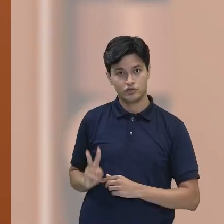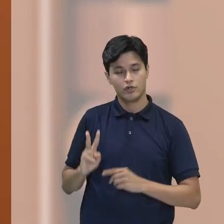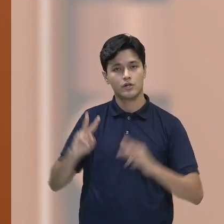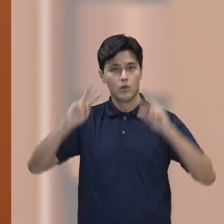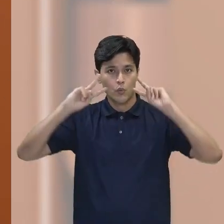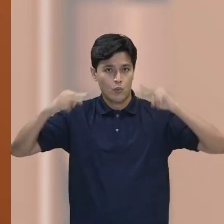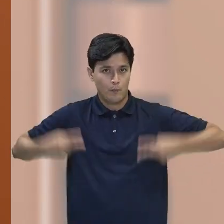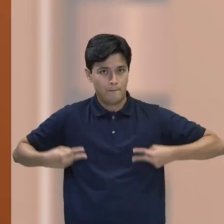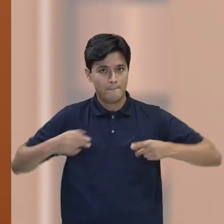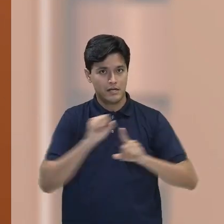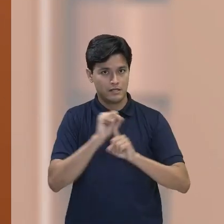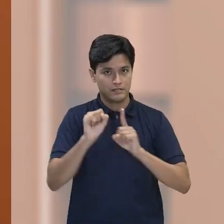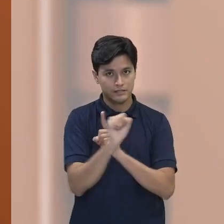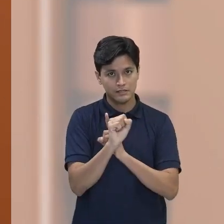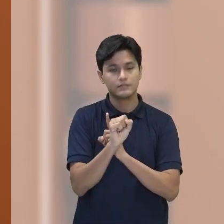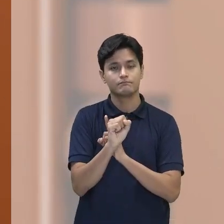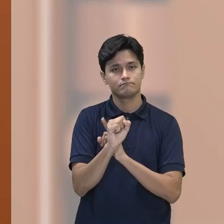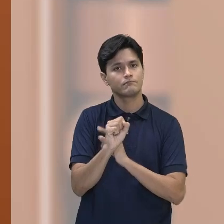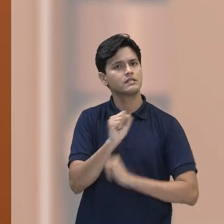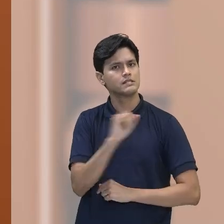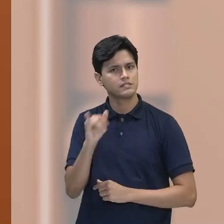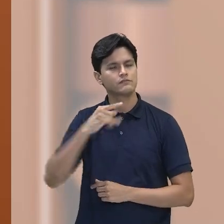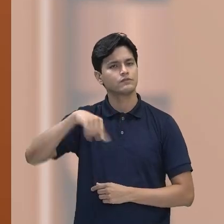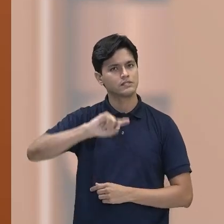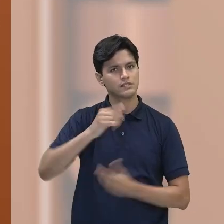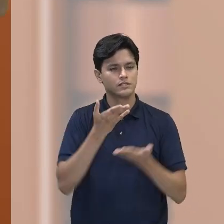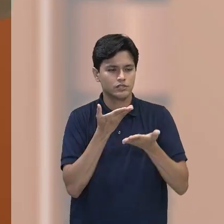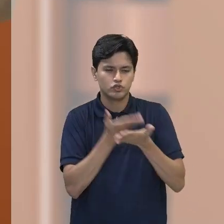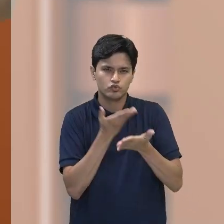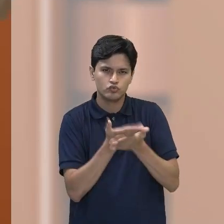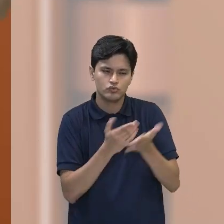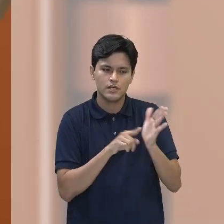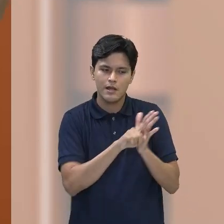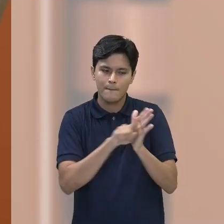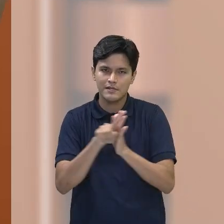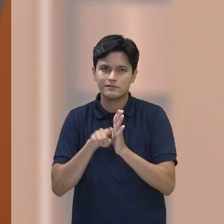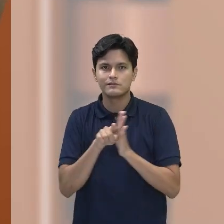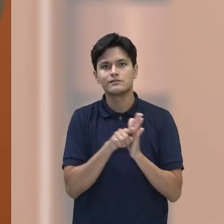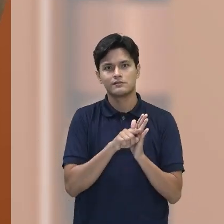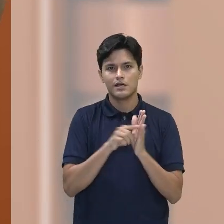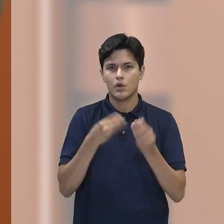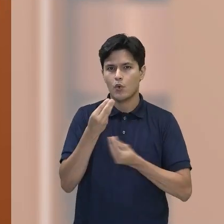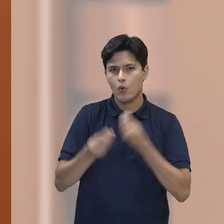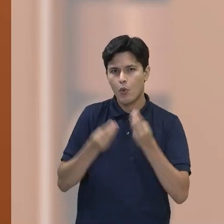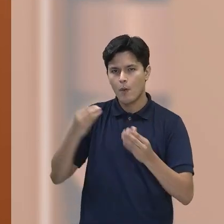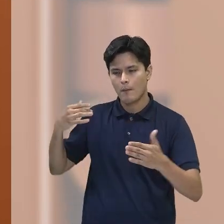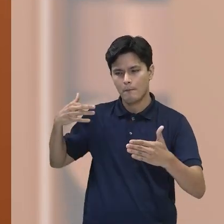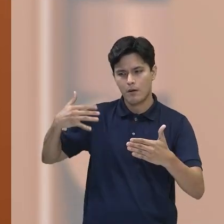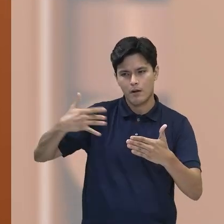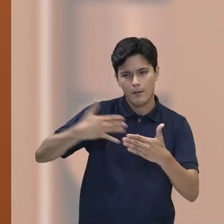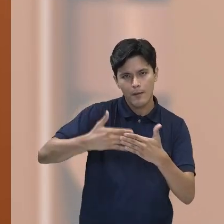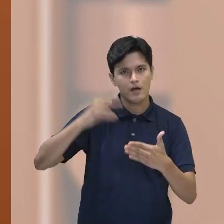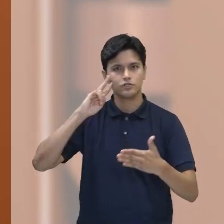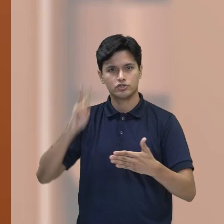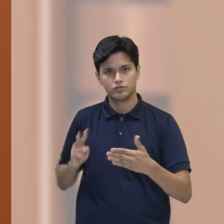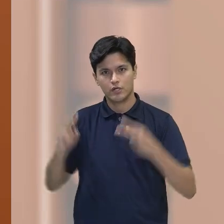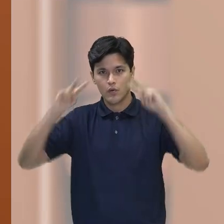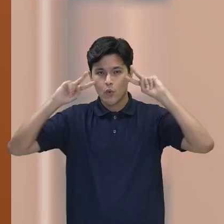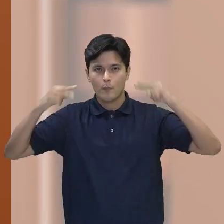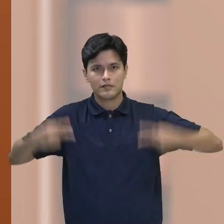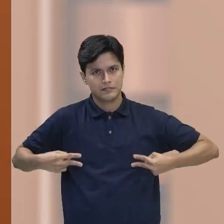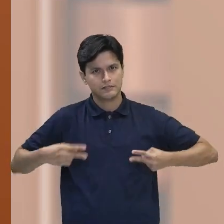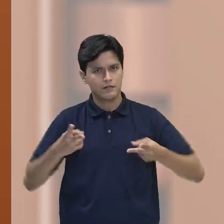da humanidade, né, se vocês fizerem uma linha do tempo da história da humanidade, essa linha do tempo